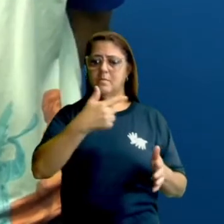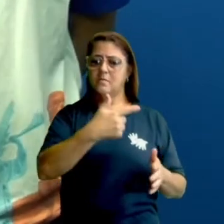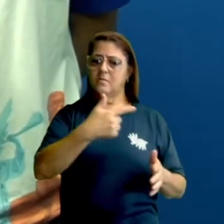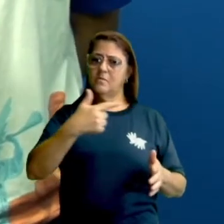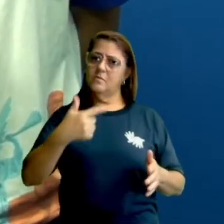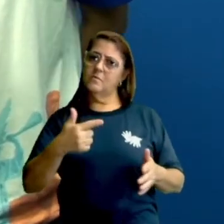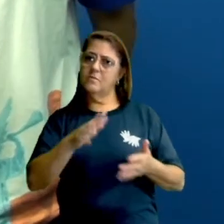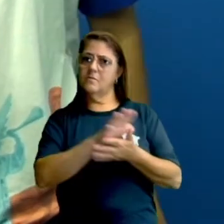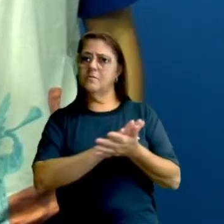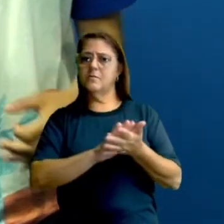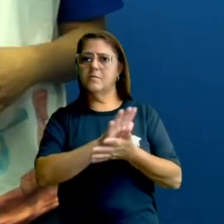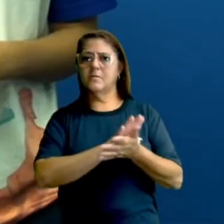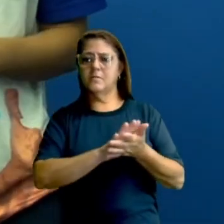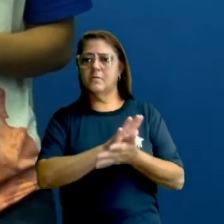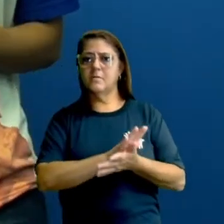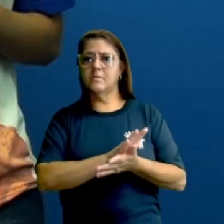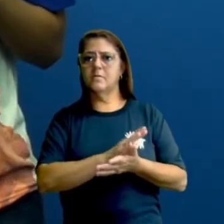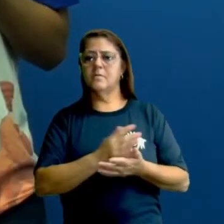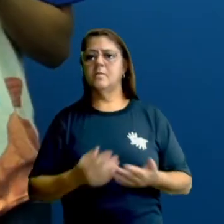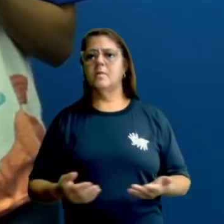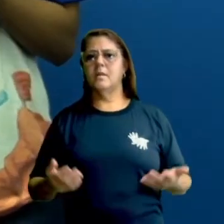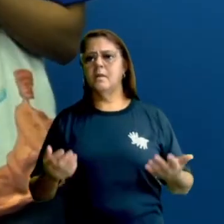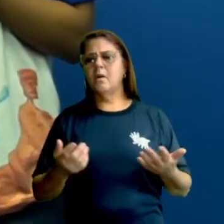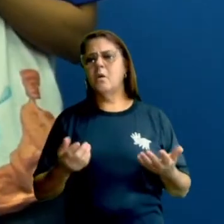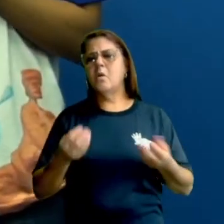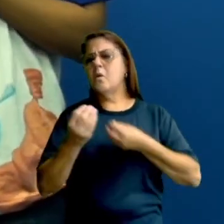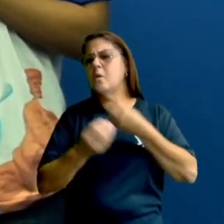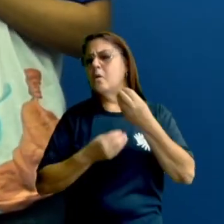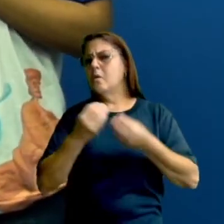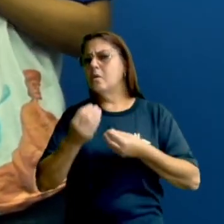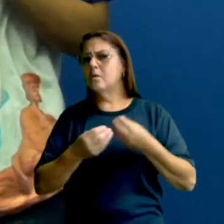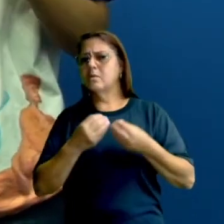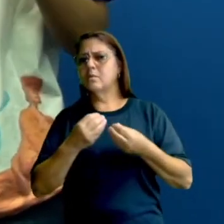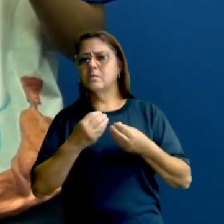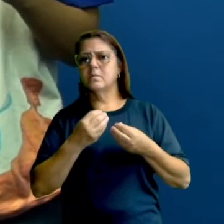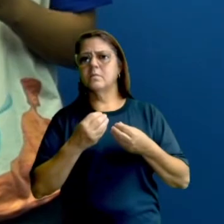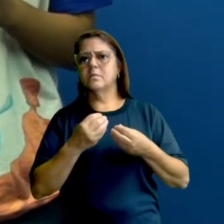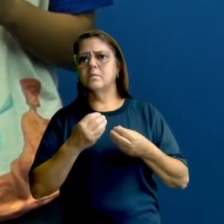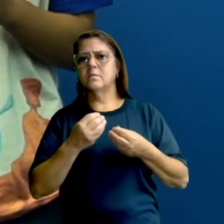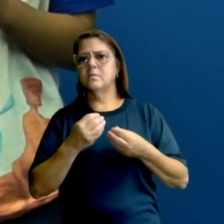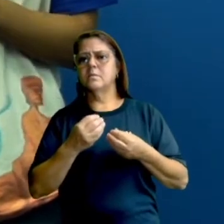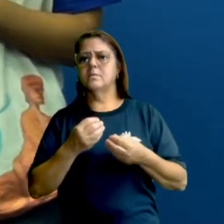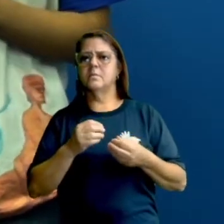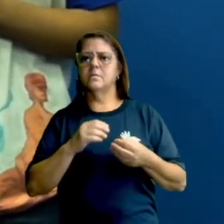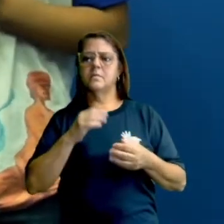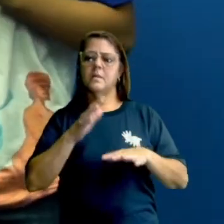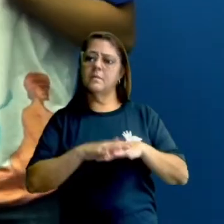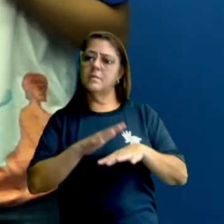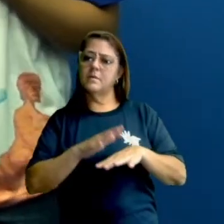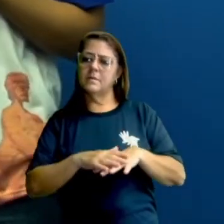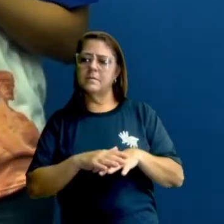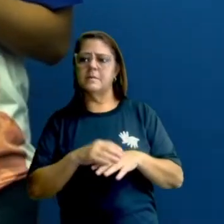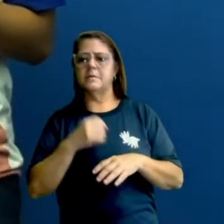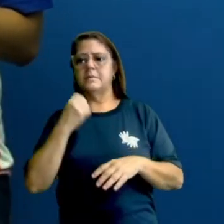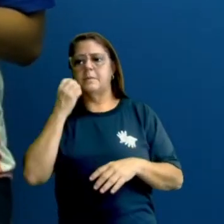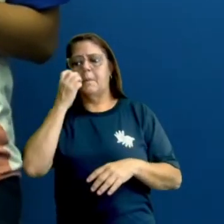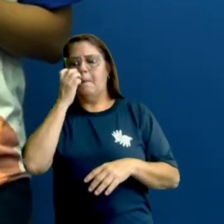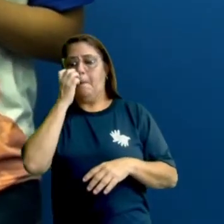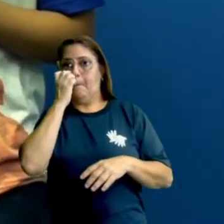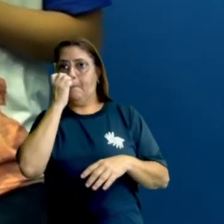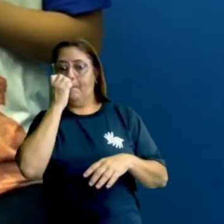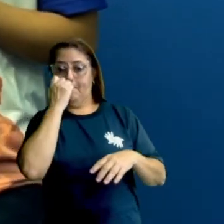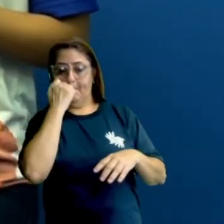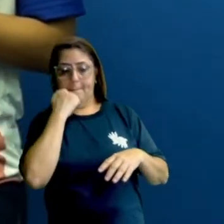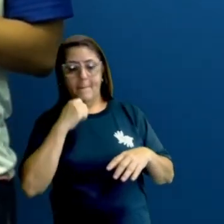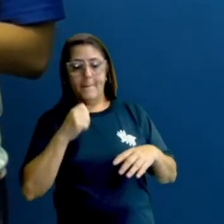brigadeiros. Então, ó, como é que a gente fez aqui? Vamos representar isso por expressões matemáticas. A gente